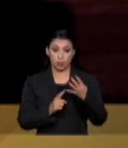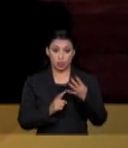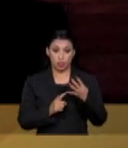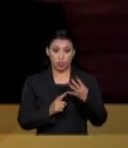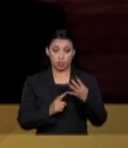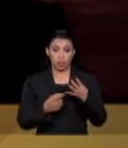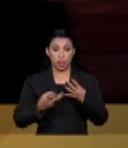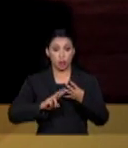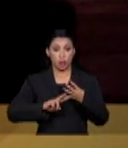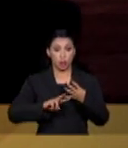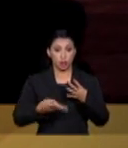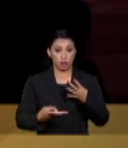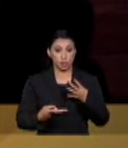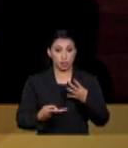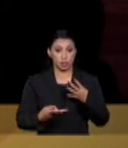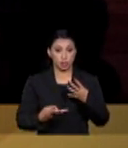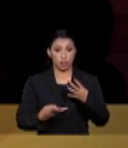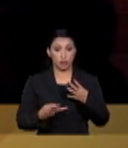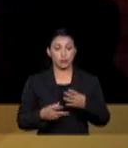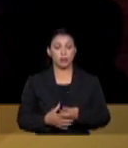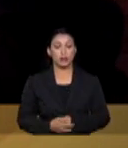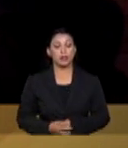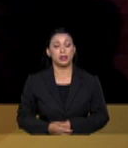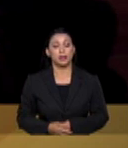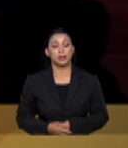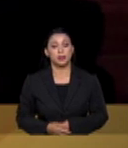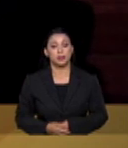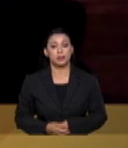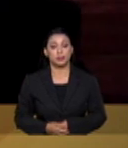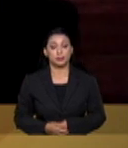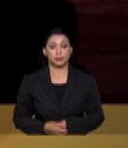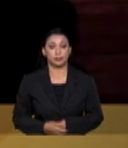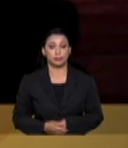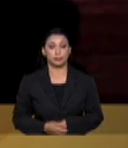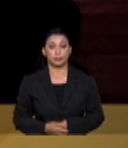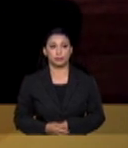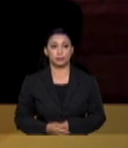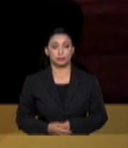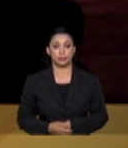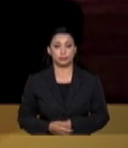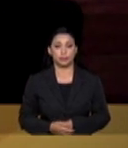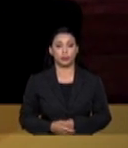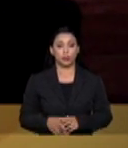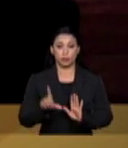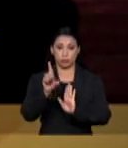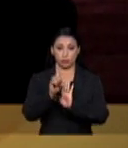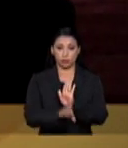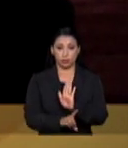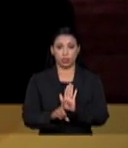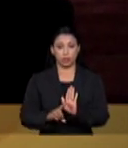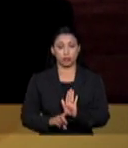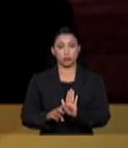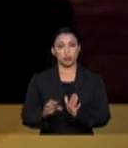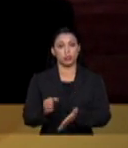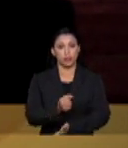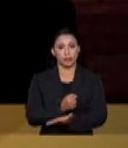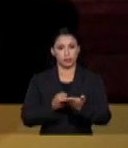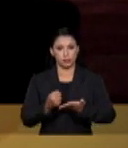quarta consequência de dessa configuração como direitos fundamentais